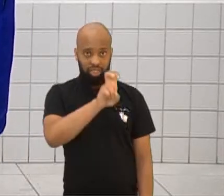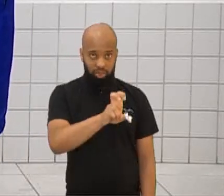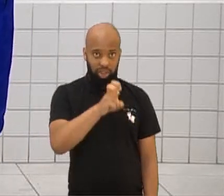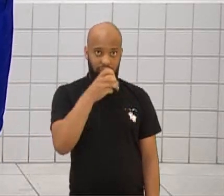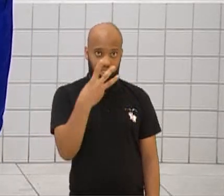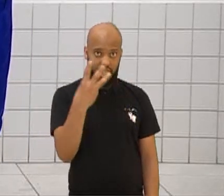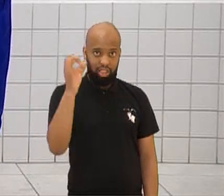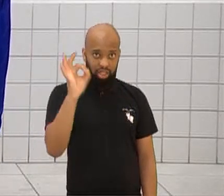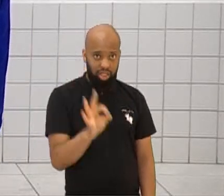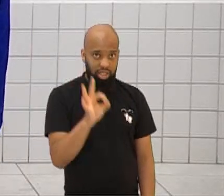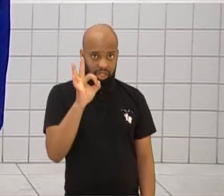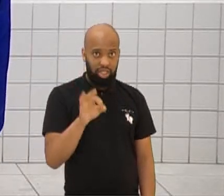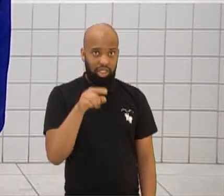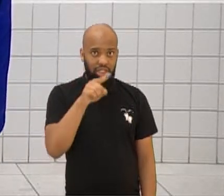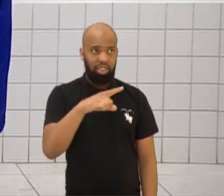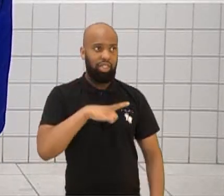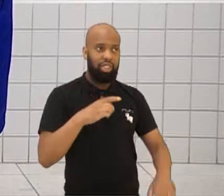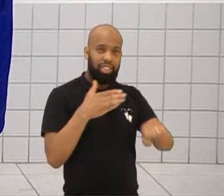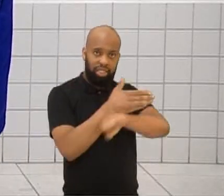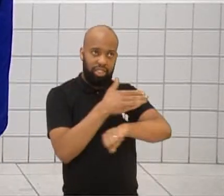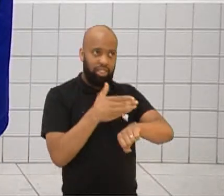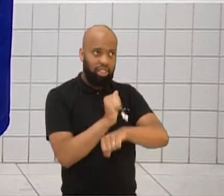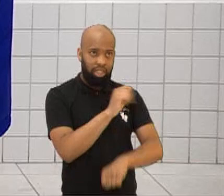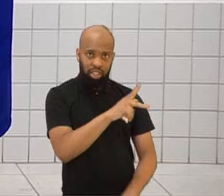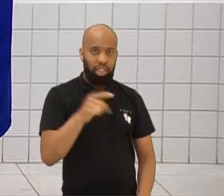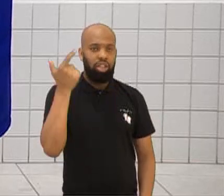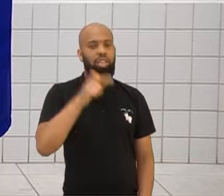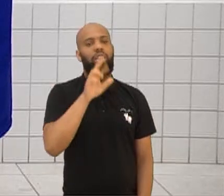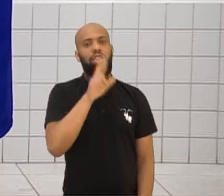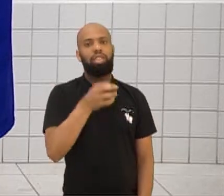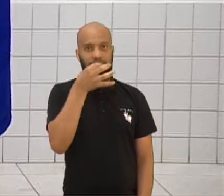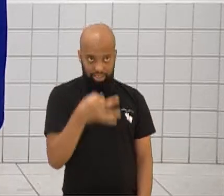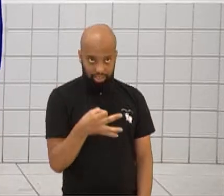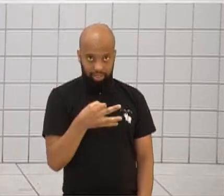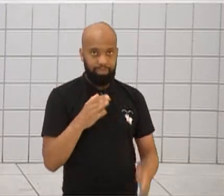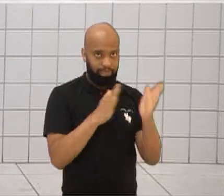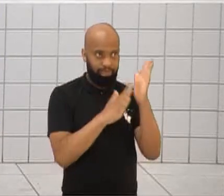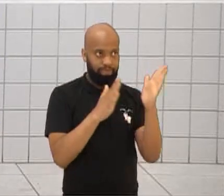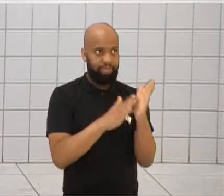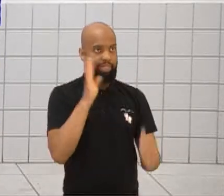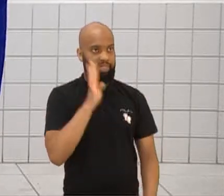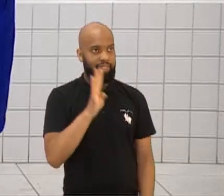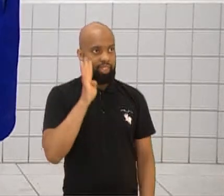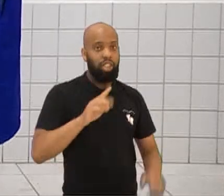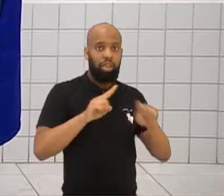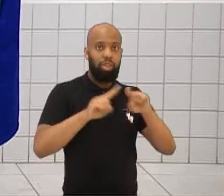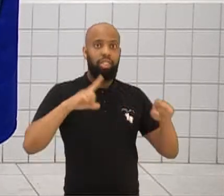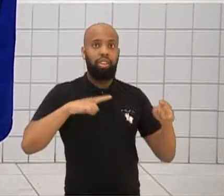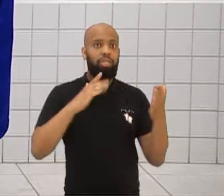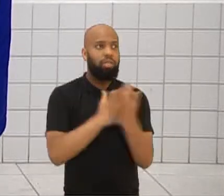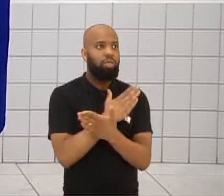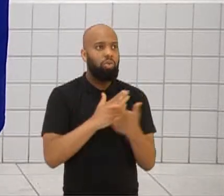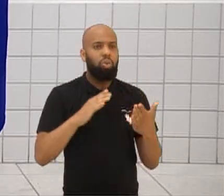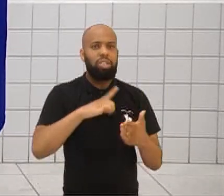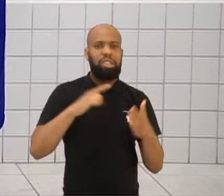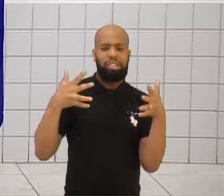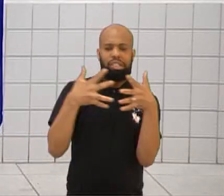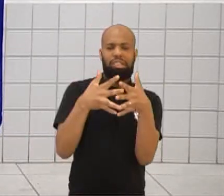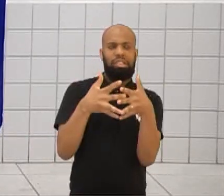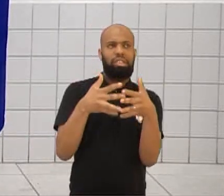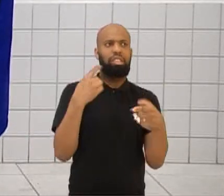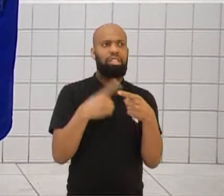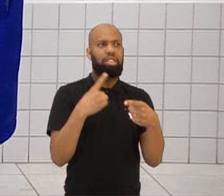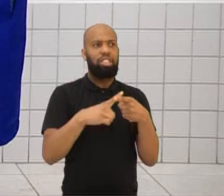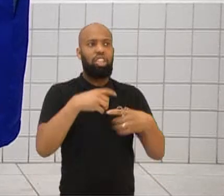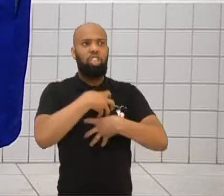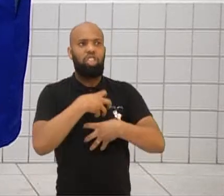de vocês que participaram pelo aplicativo acertaram a resposta. Parabéns, que legal. Mas ainda tem alguns, professora Jaqueline, que se confundiram aqui